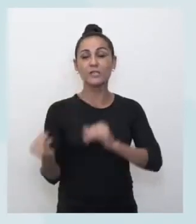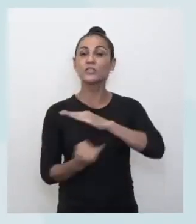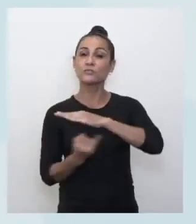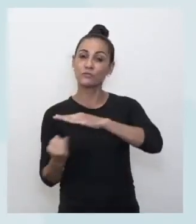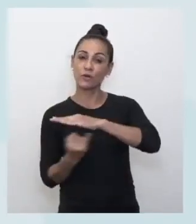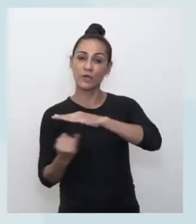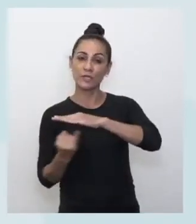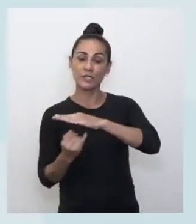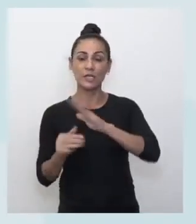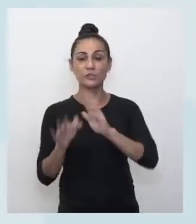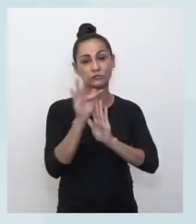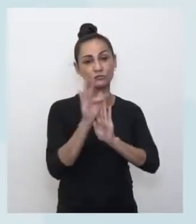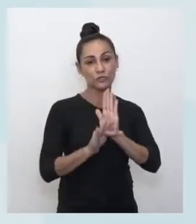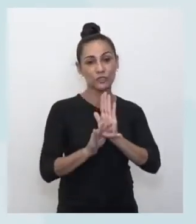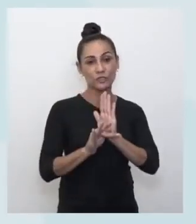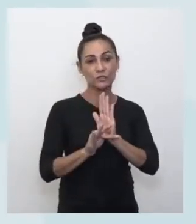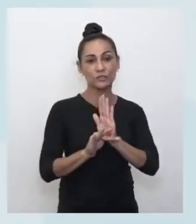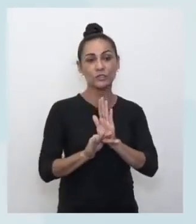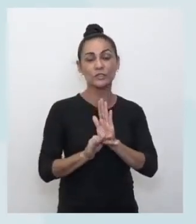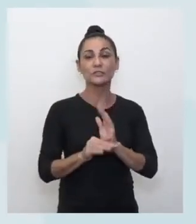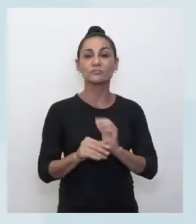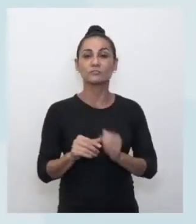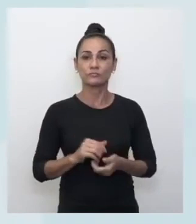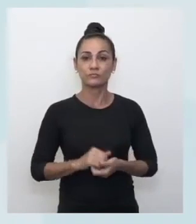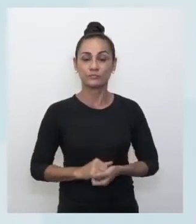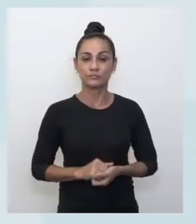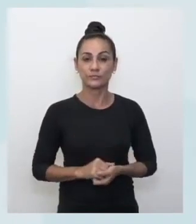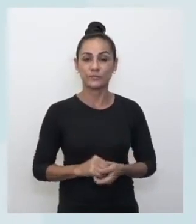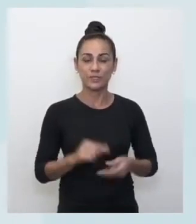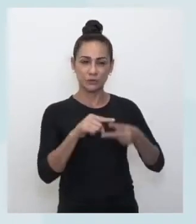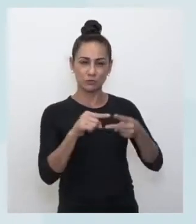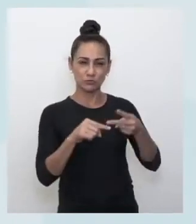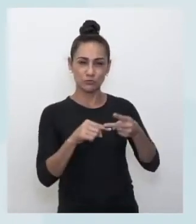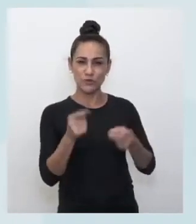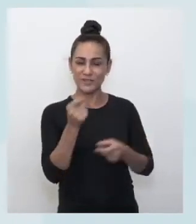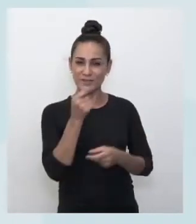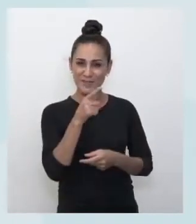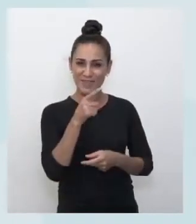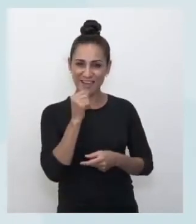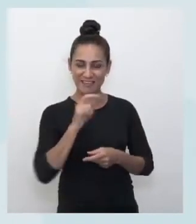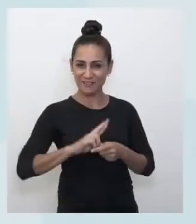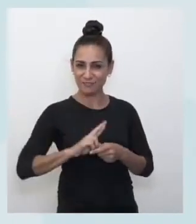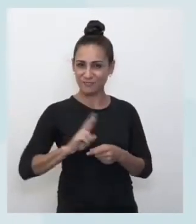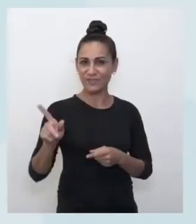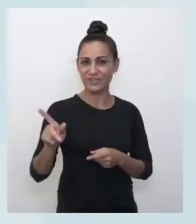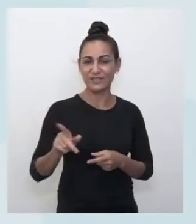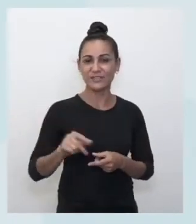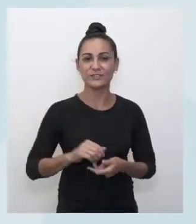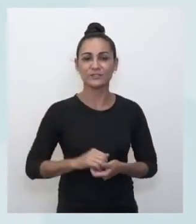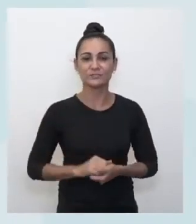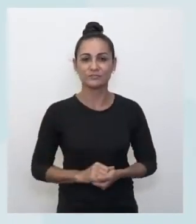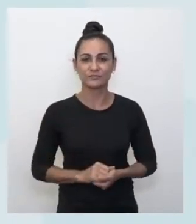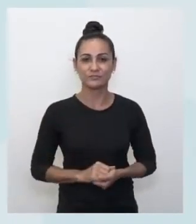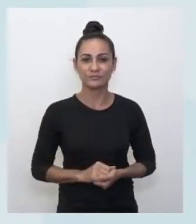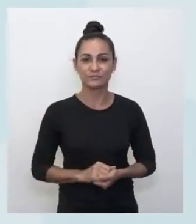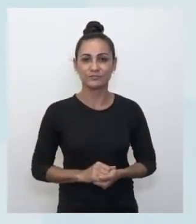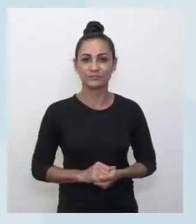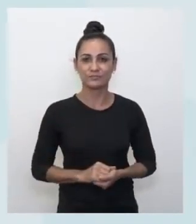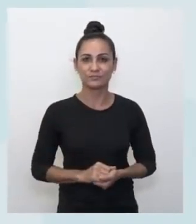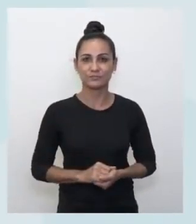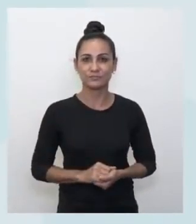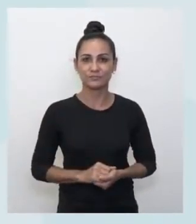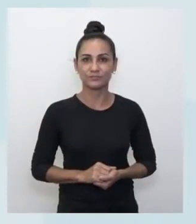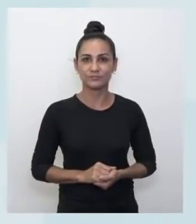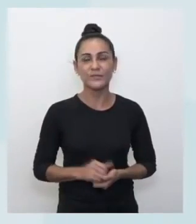read two different jokes. Lemos duas piadas diferentes. Yes. And we understood and answered questions about